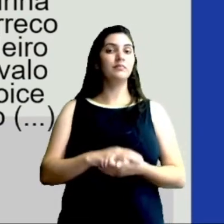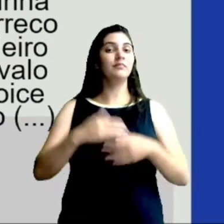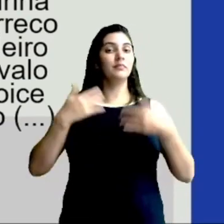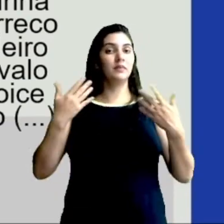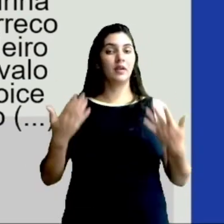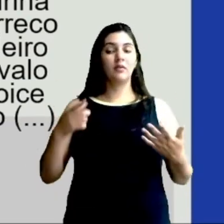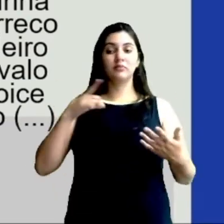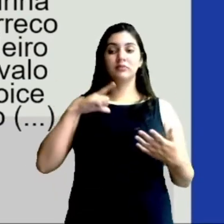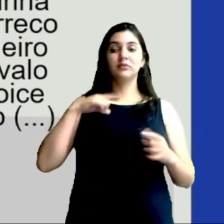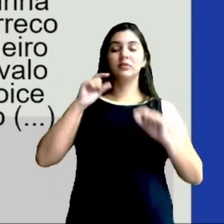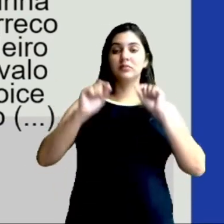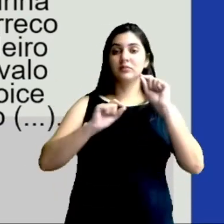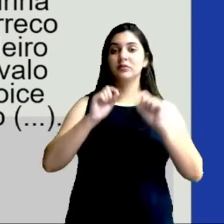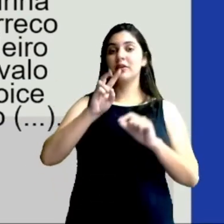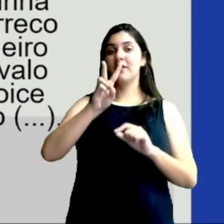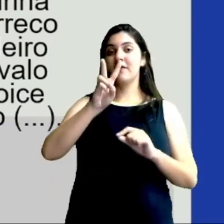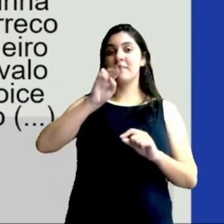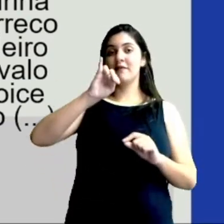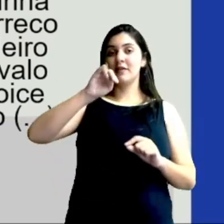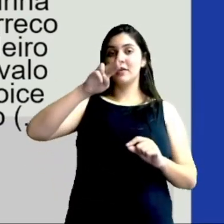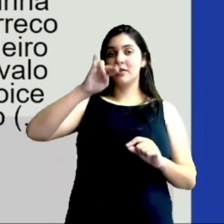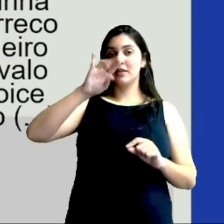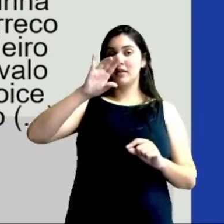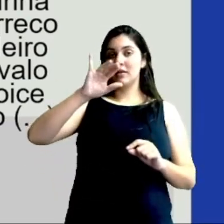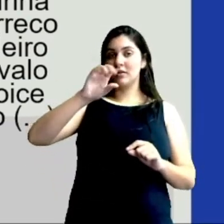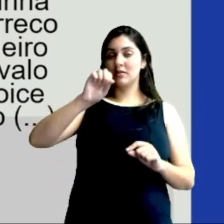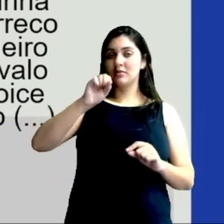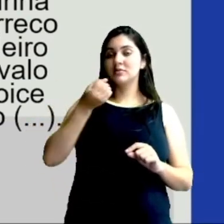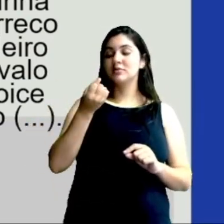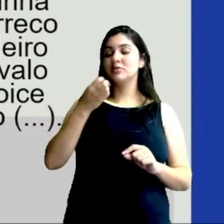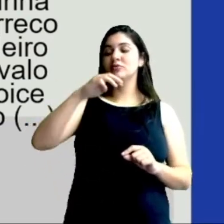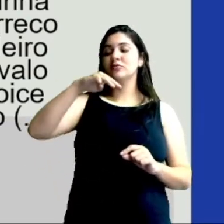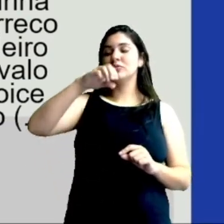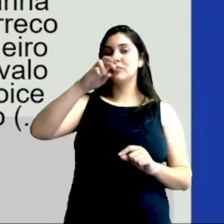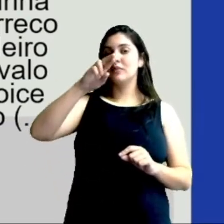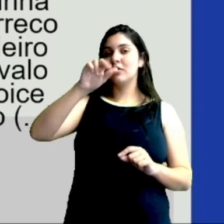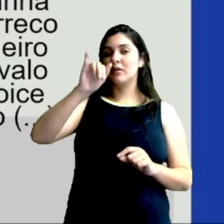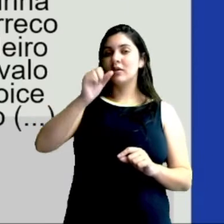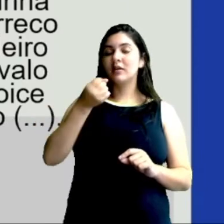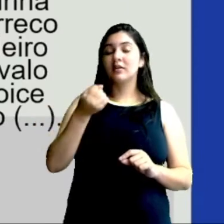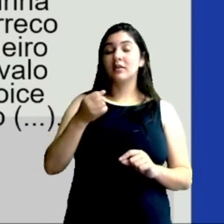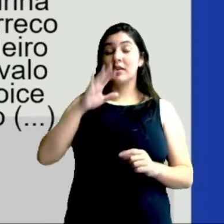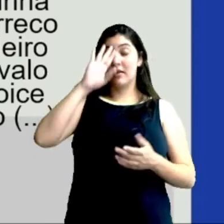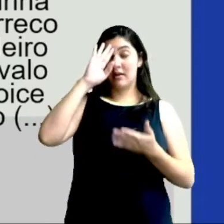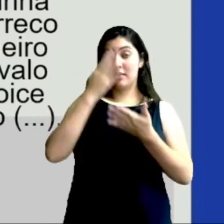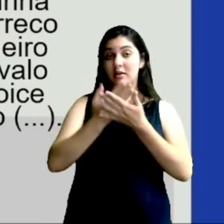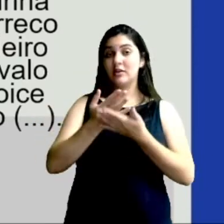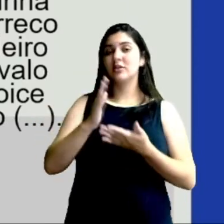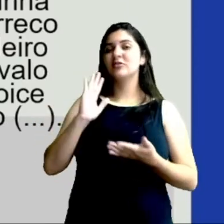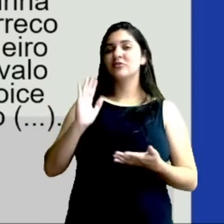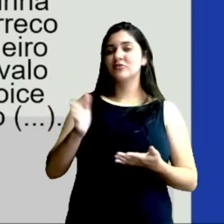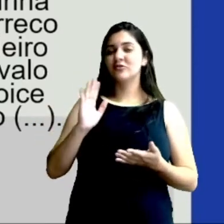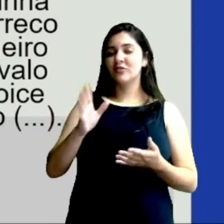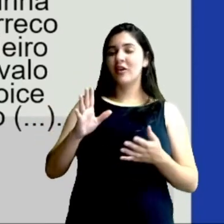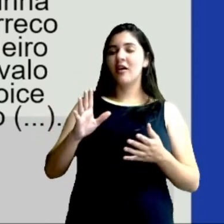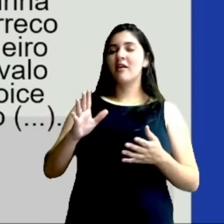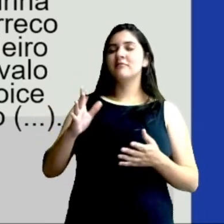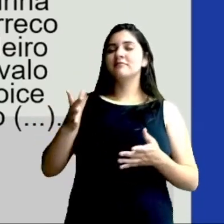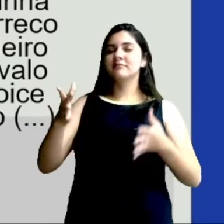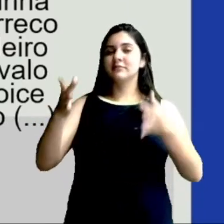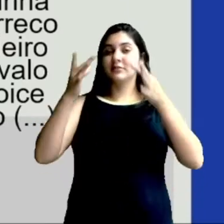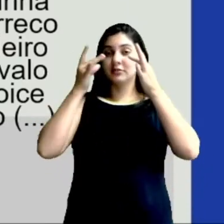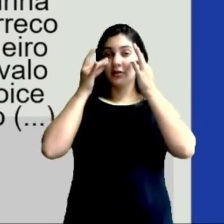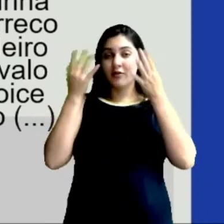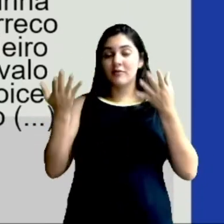Oi e aí nós temos um Vinícius de Moraes acredito que esse aí todo mundo já ouvi falar além dos